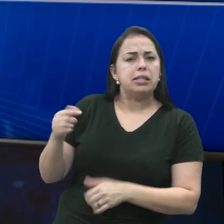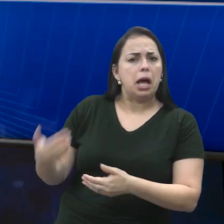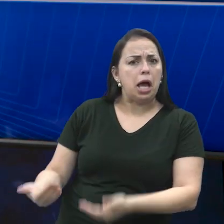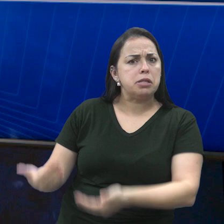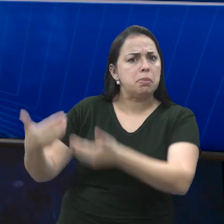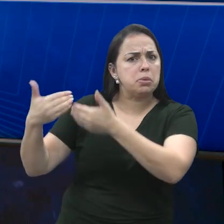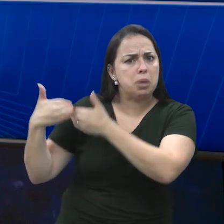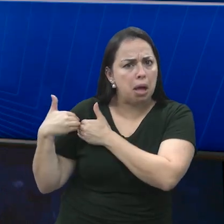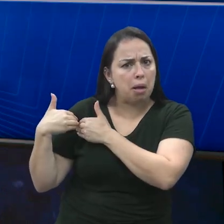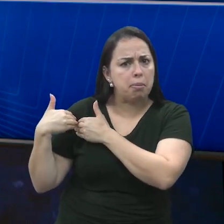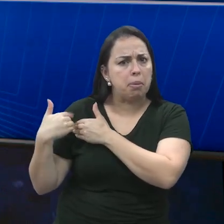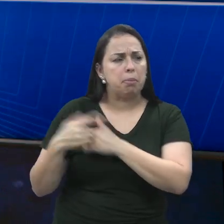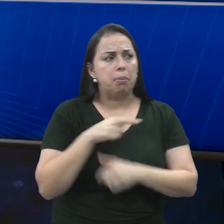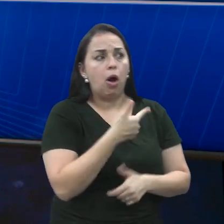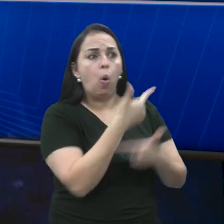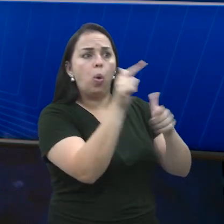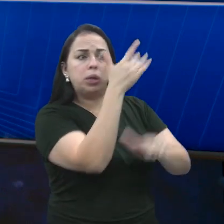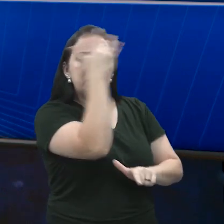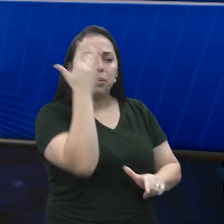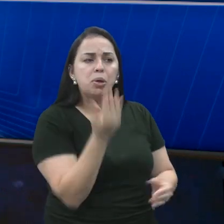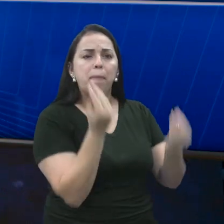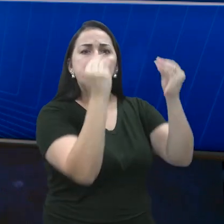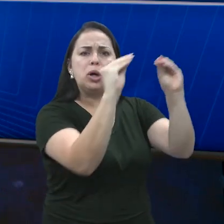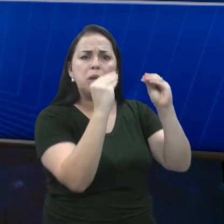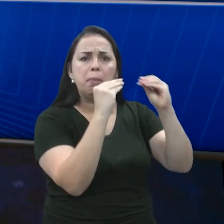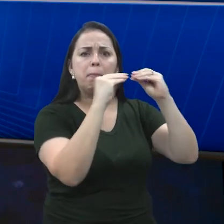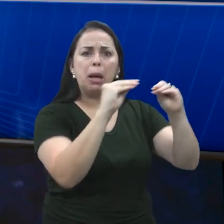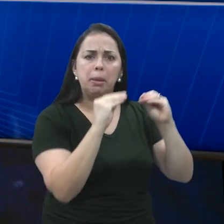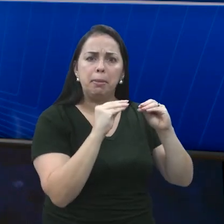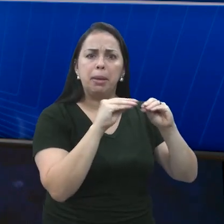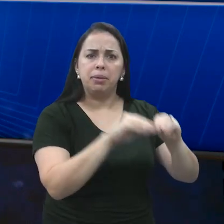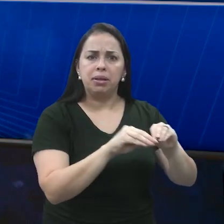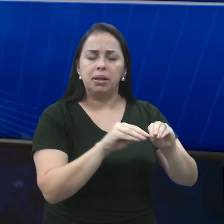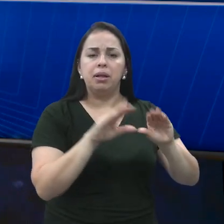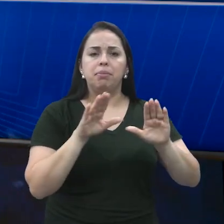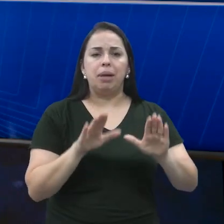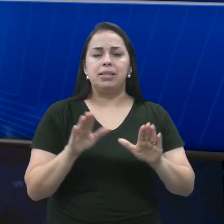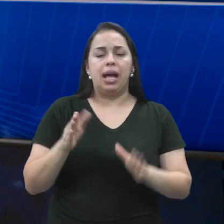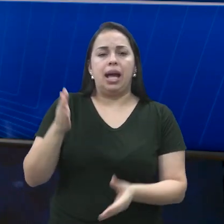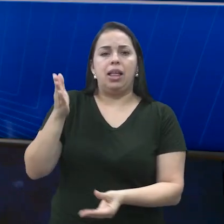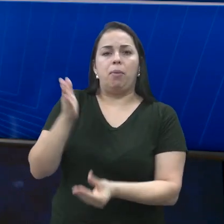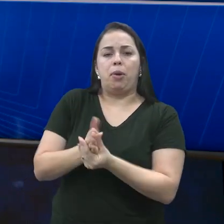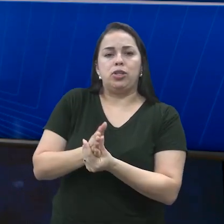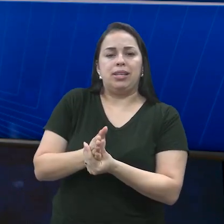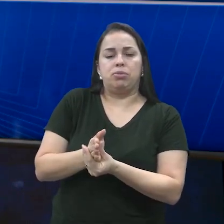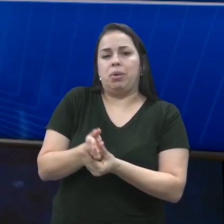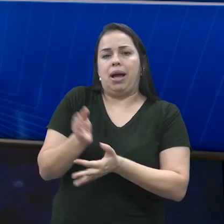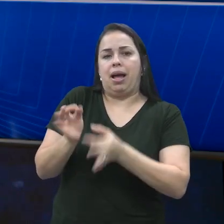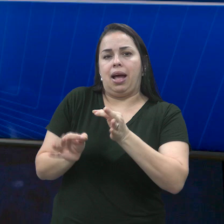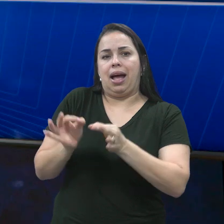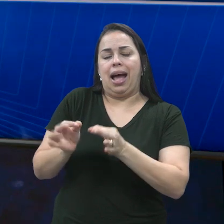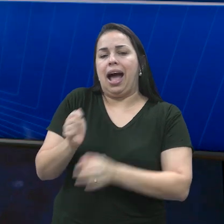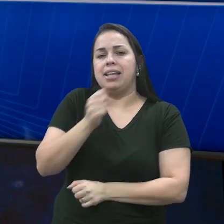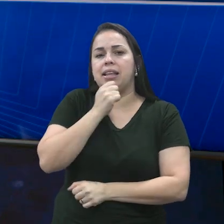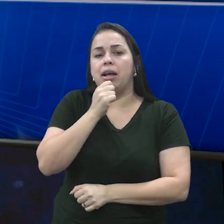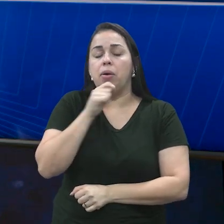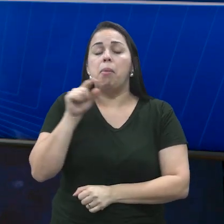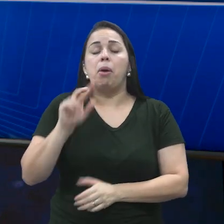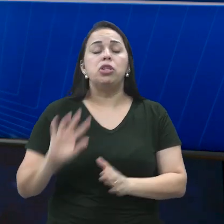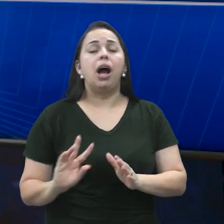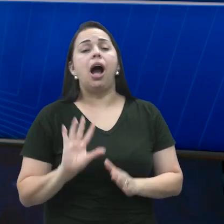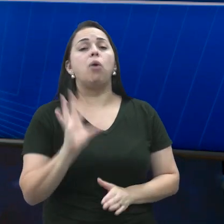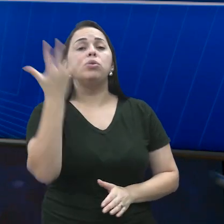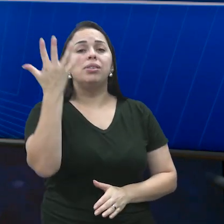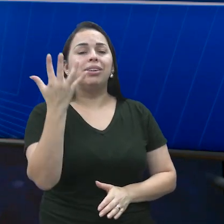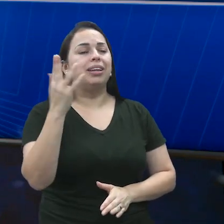responsáveis pelo conteúdo dos terceiros, sem que tenha ali uma ordem judicial, elas podem censurar